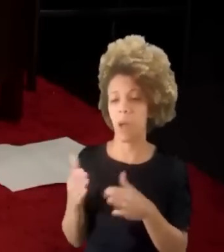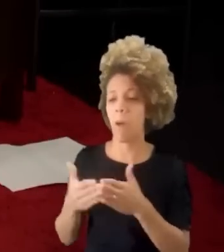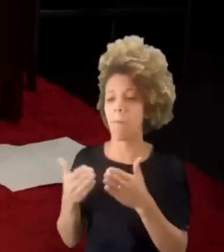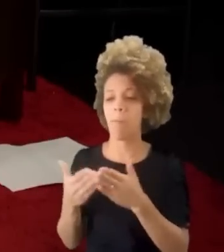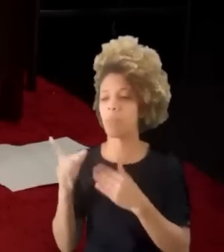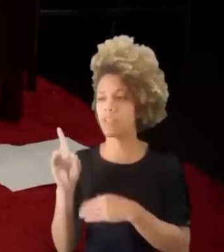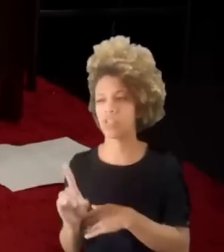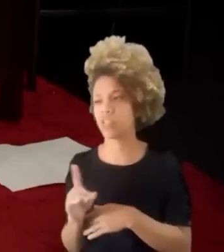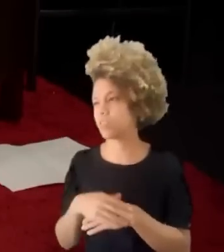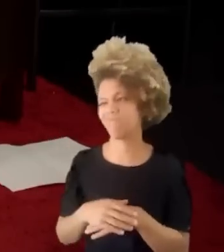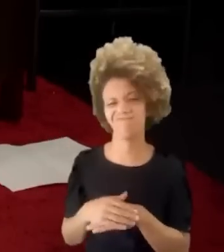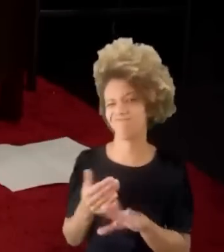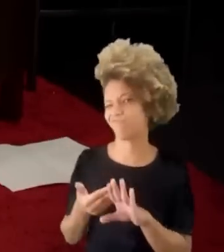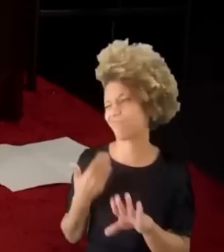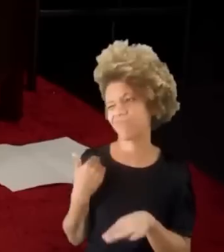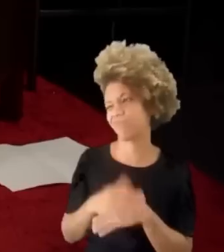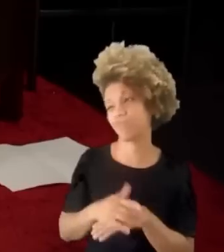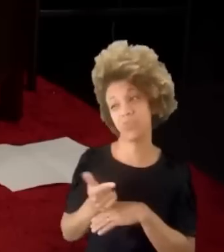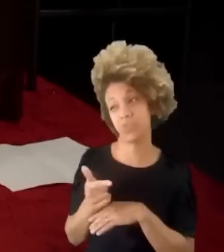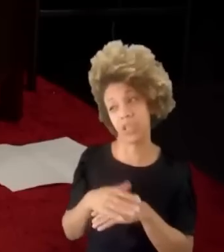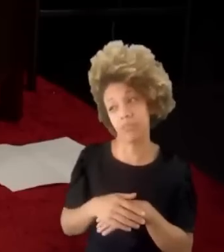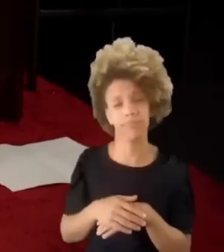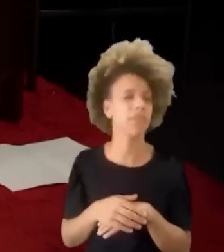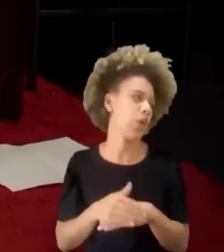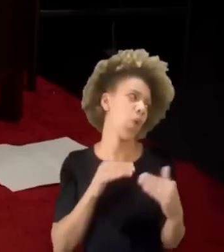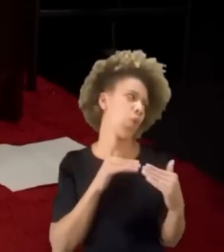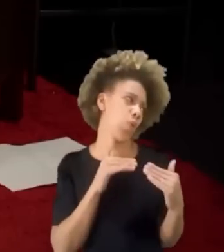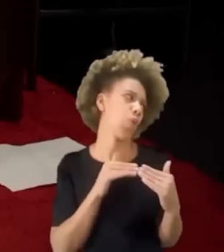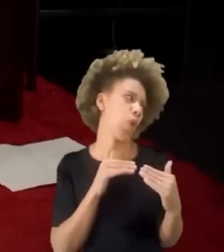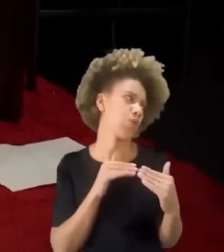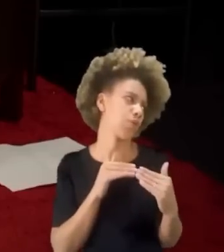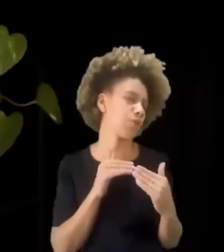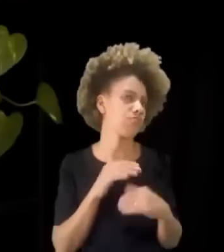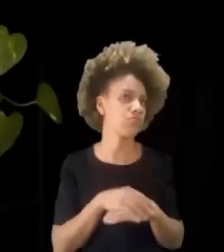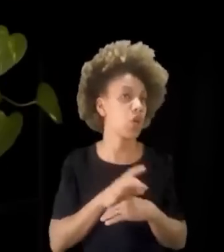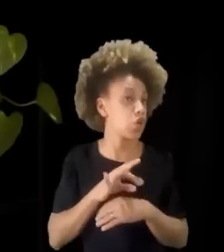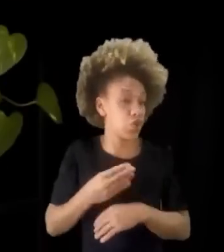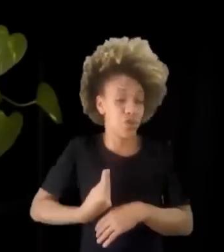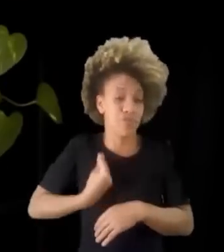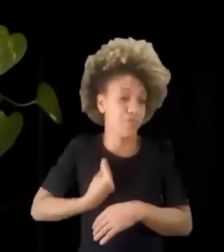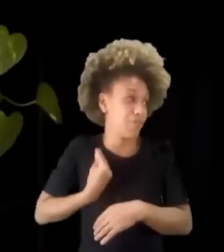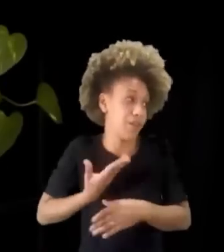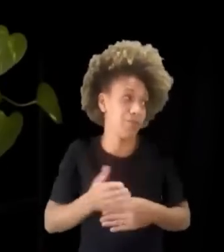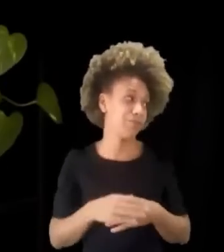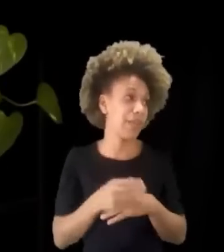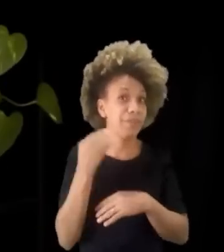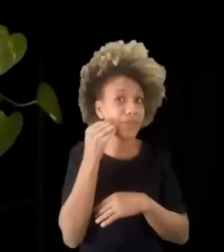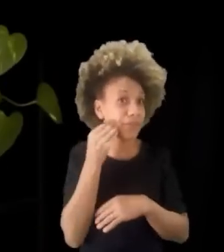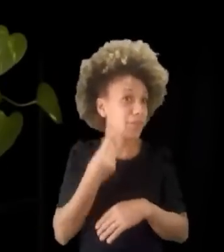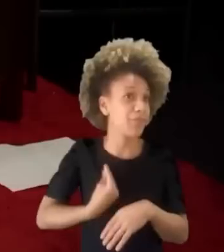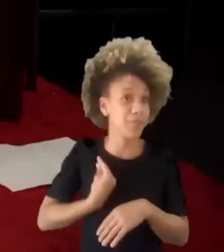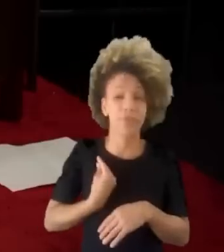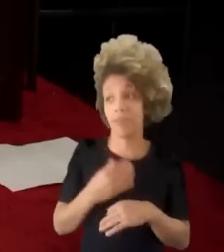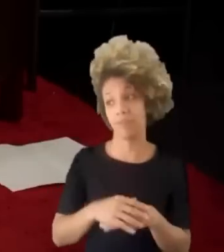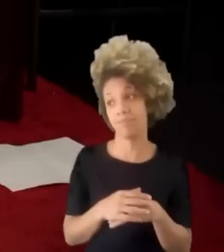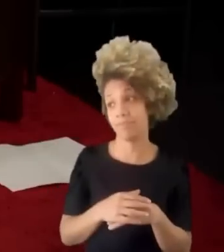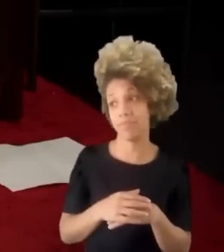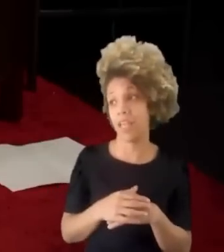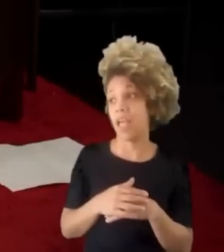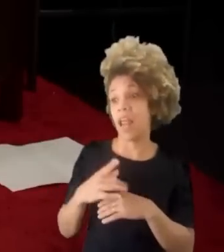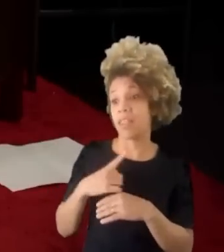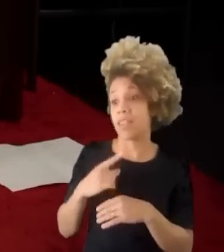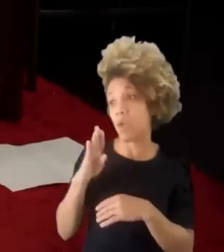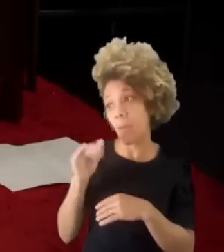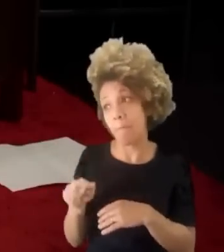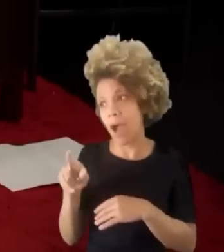de direito eu não esse personagem para mim não existe personagem ele só ele o cara só tá vivendo né tentando viver né o cara tem um barco